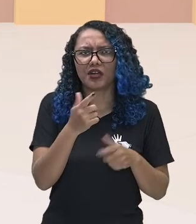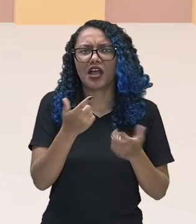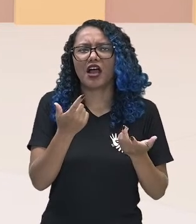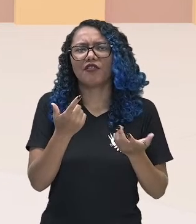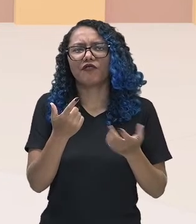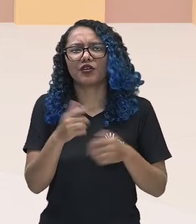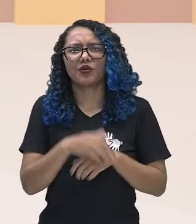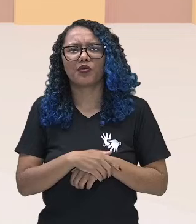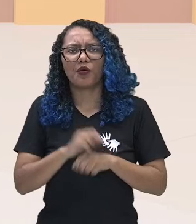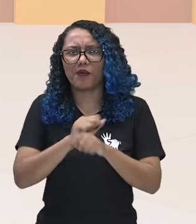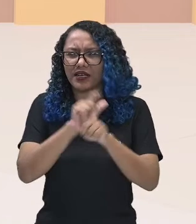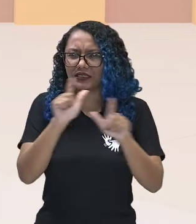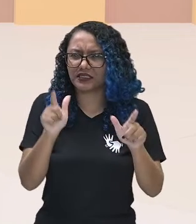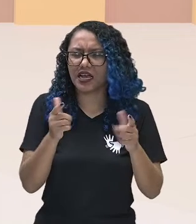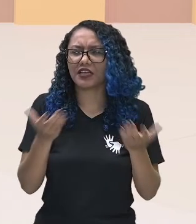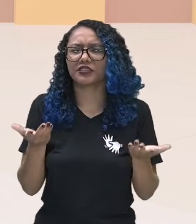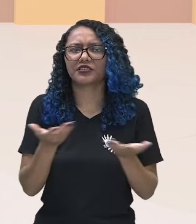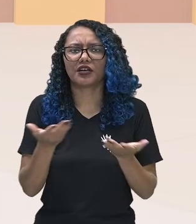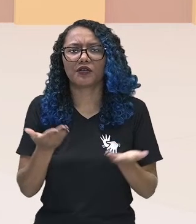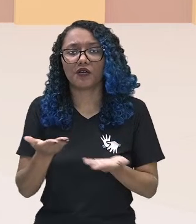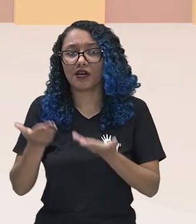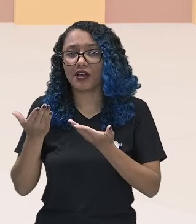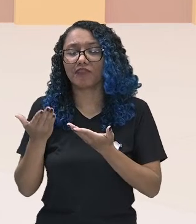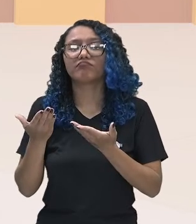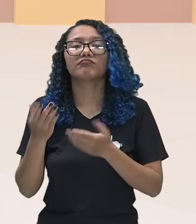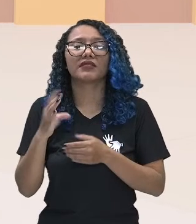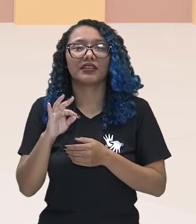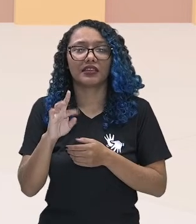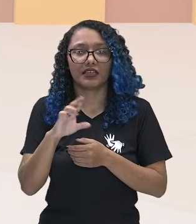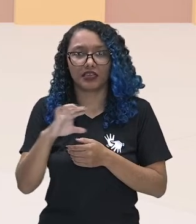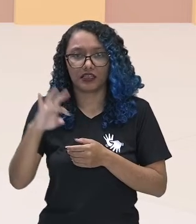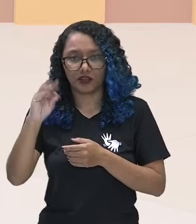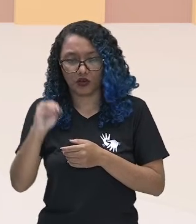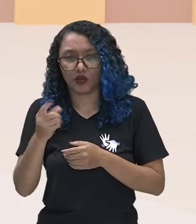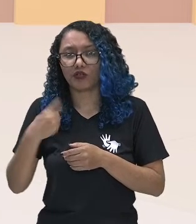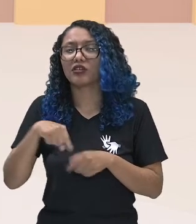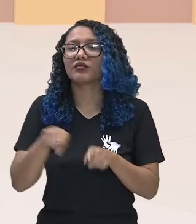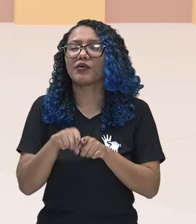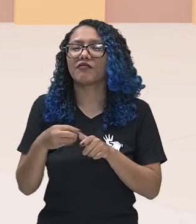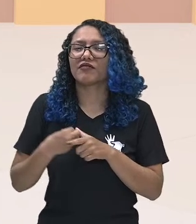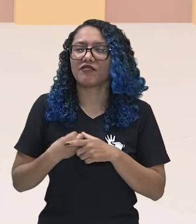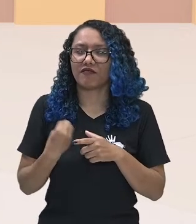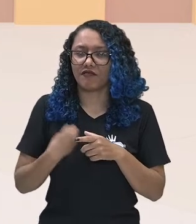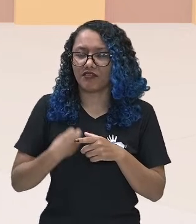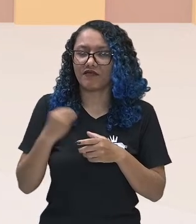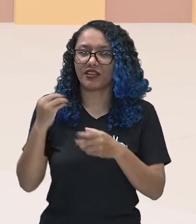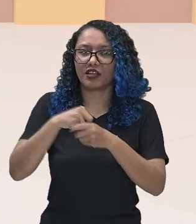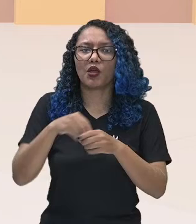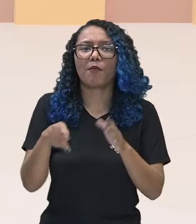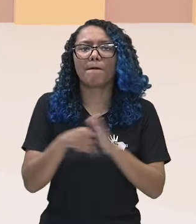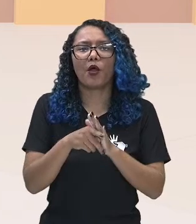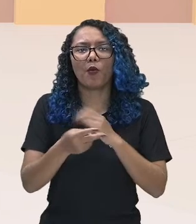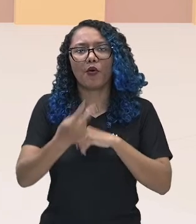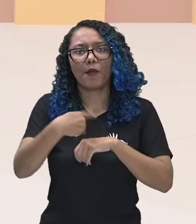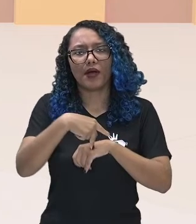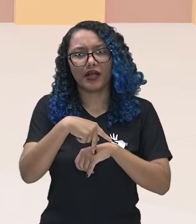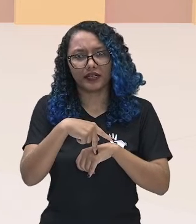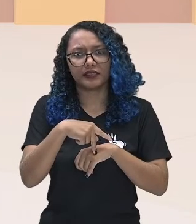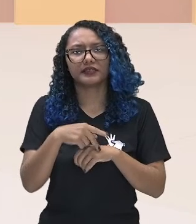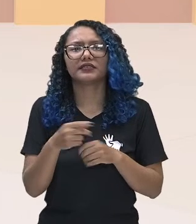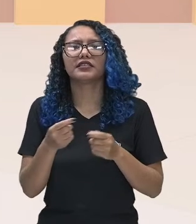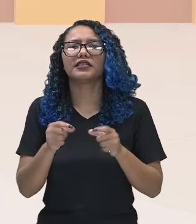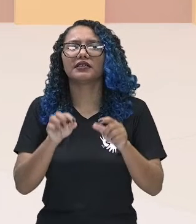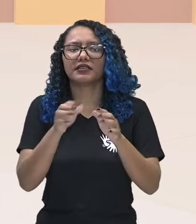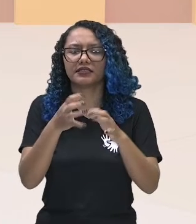o território, né? Que também estamos inseridos nele, que é o espaço de um estado ou país, e ele vai ser delimitado por fronteiras,